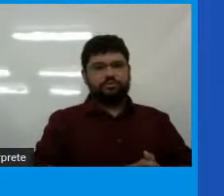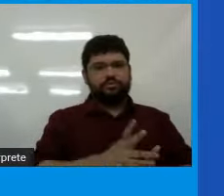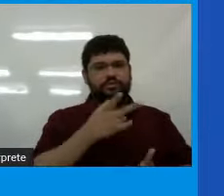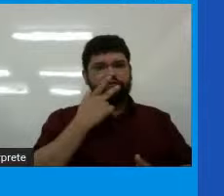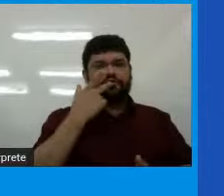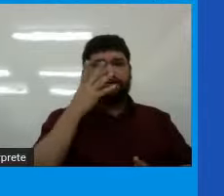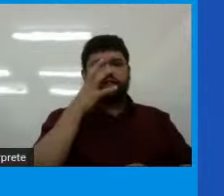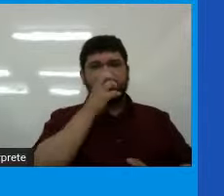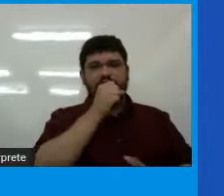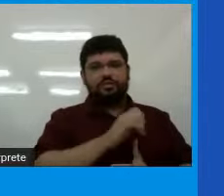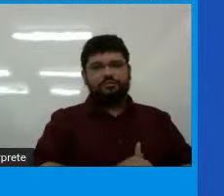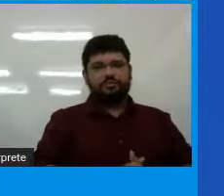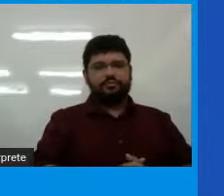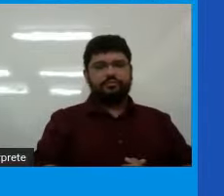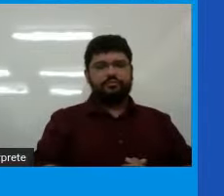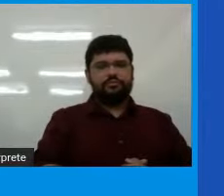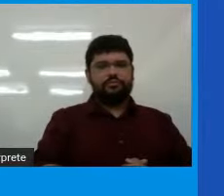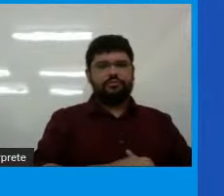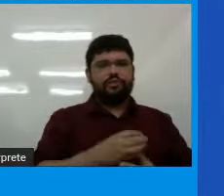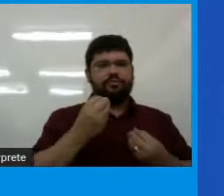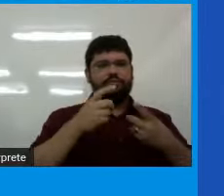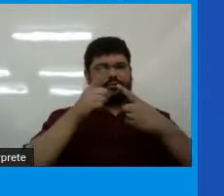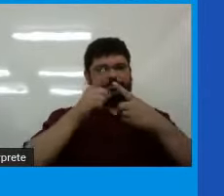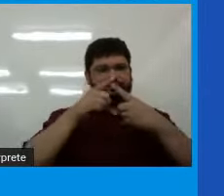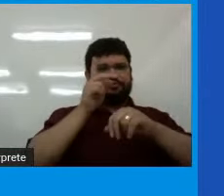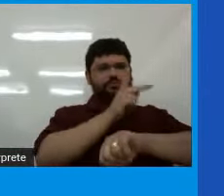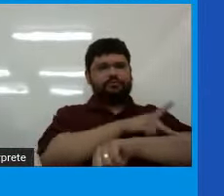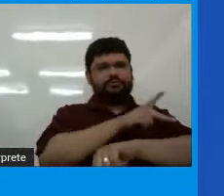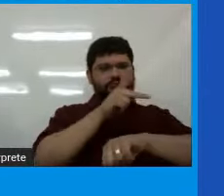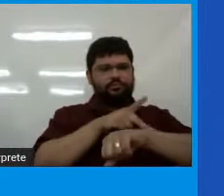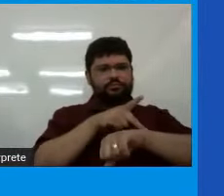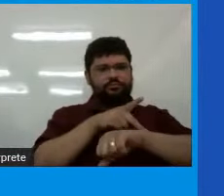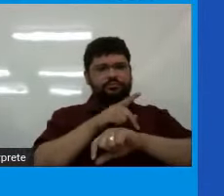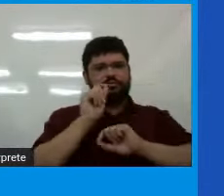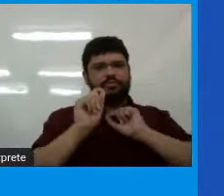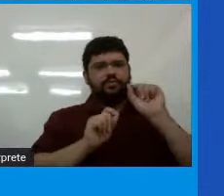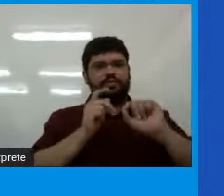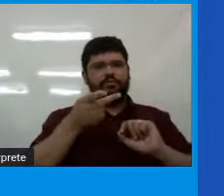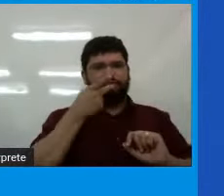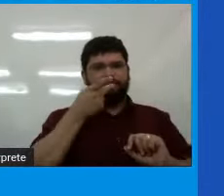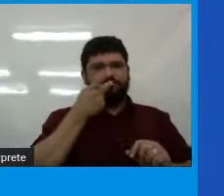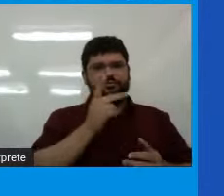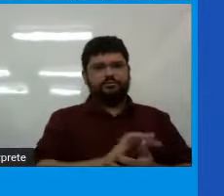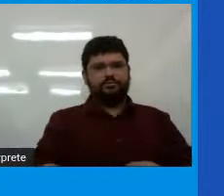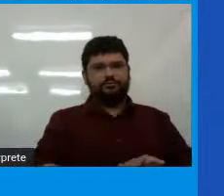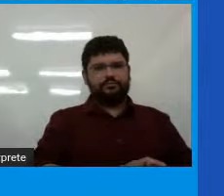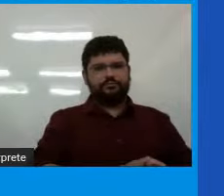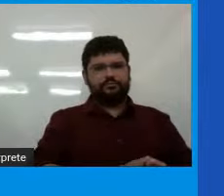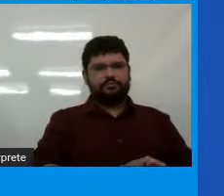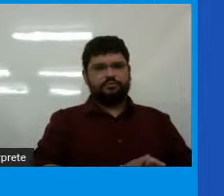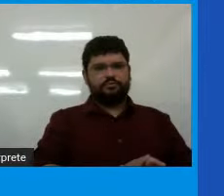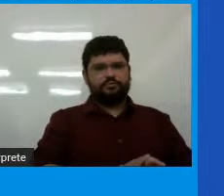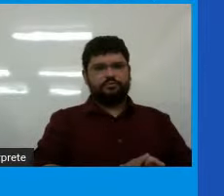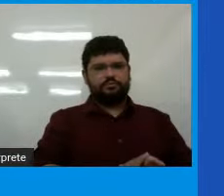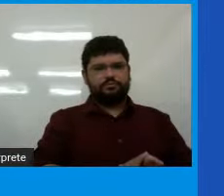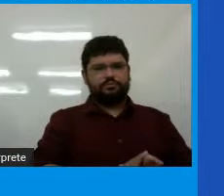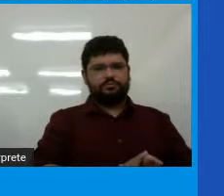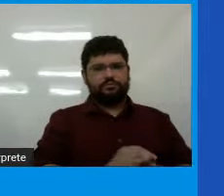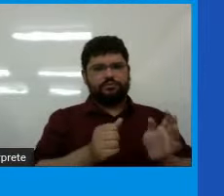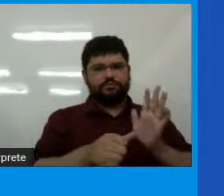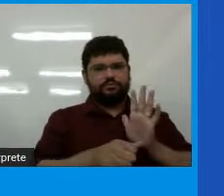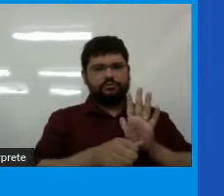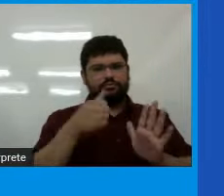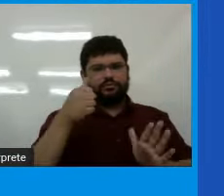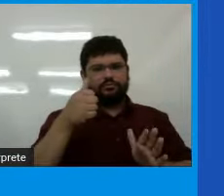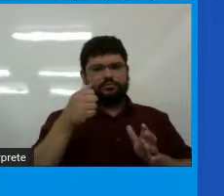rapidinho desse modelo pedagógico. O que é que eu quero dizer com modelo pedagógico? Eu quero dizer que a primeira coisa que